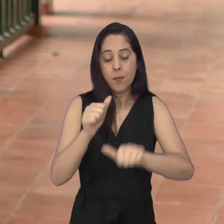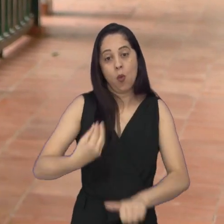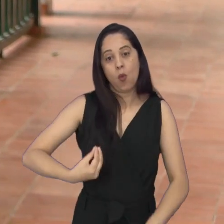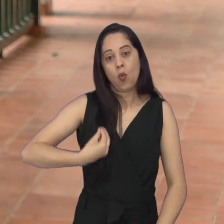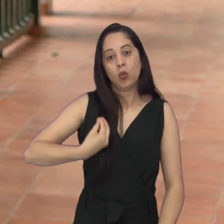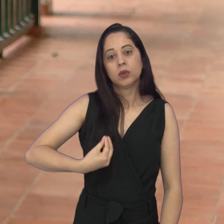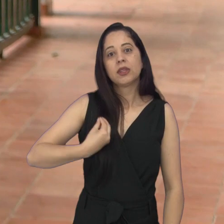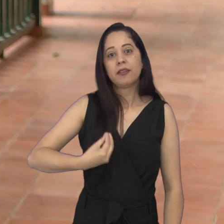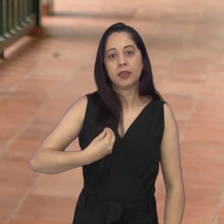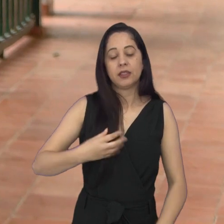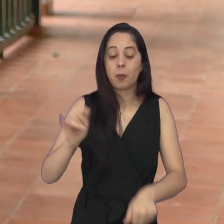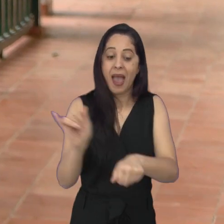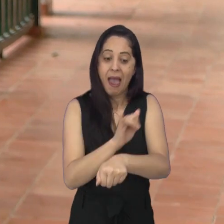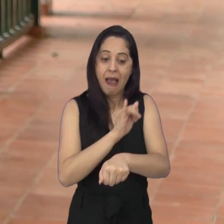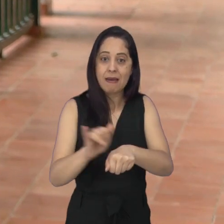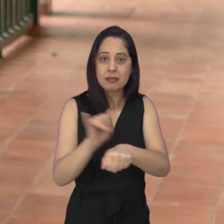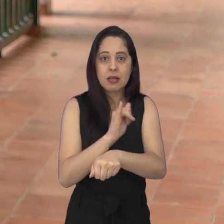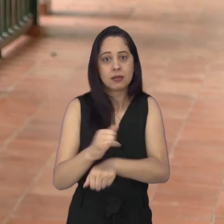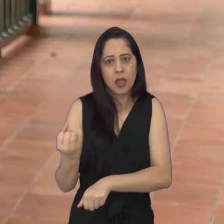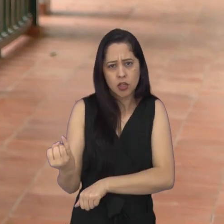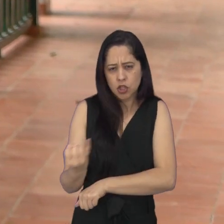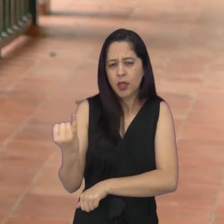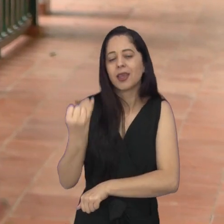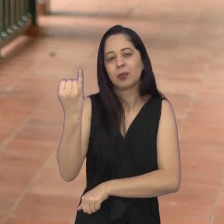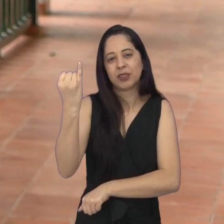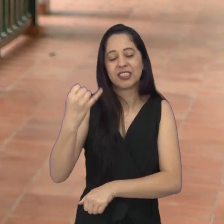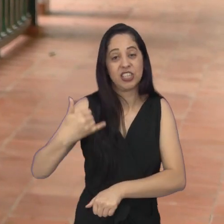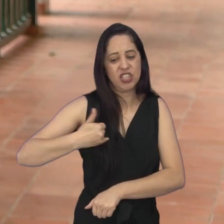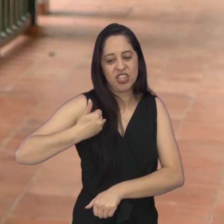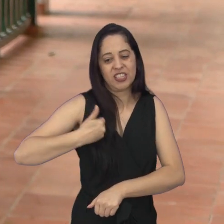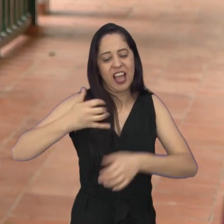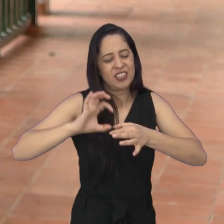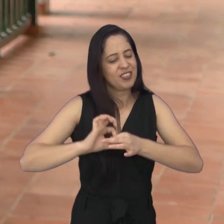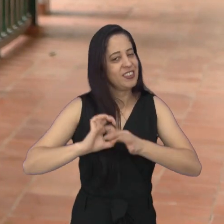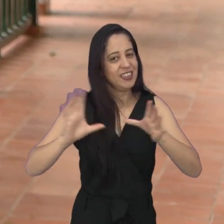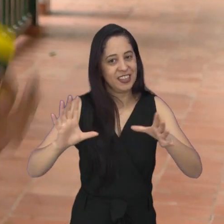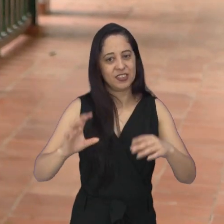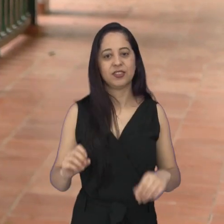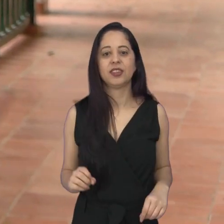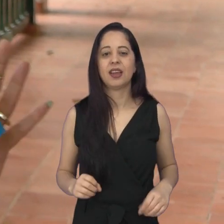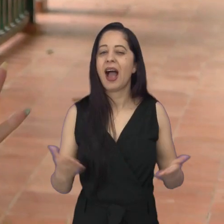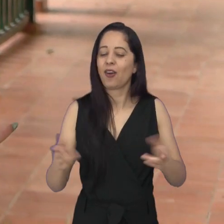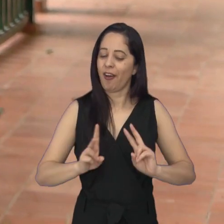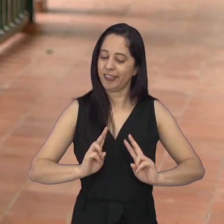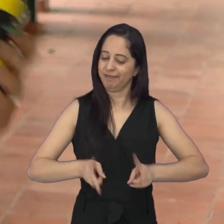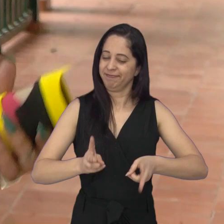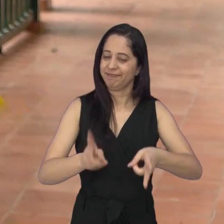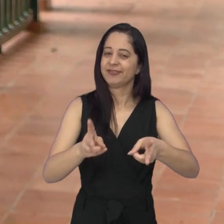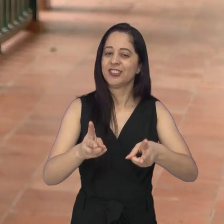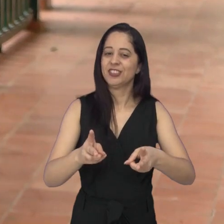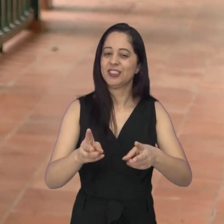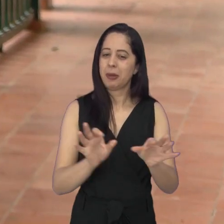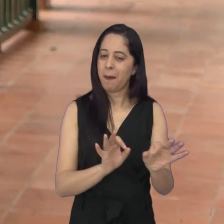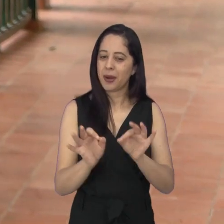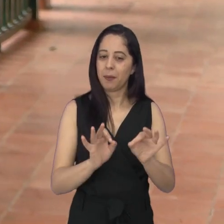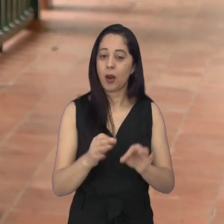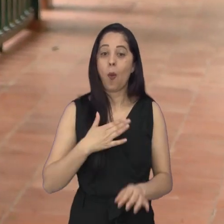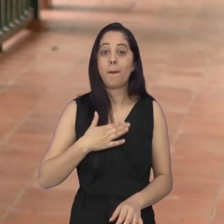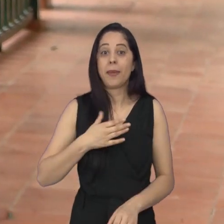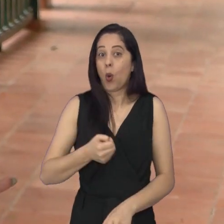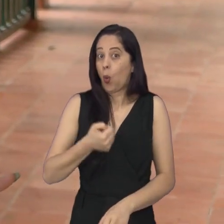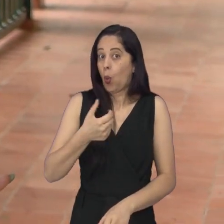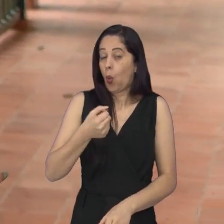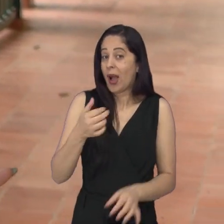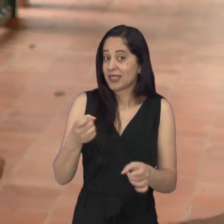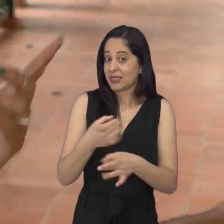São ferramentas importantíssimas para todas as idades. E agora a gente vai continuar fazendo o nosso herói. O meu já está